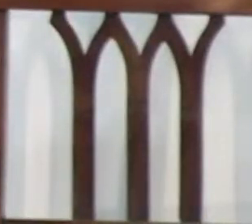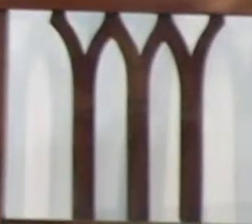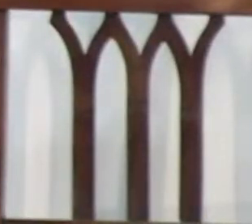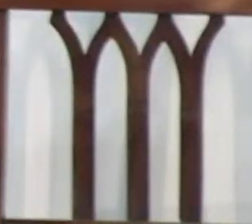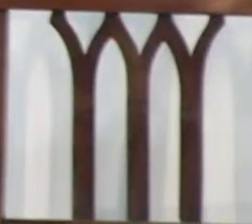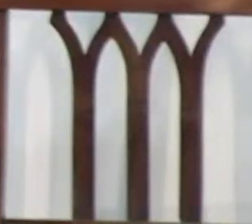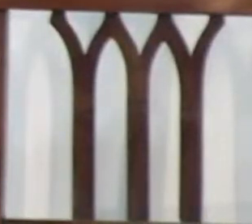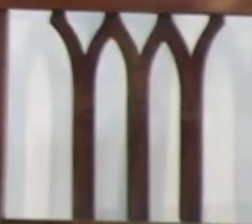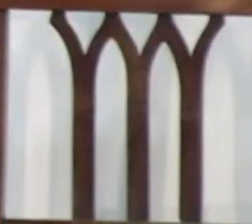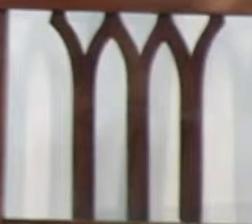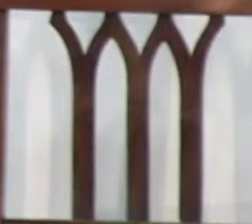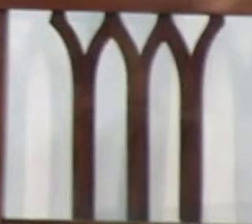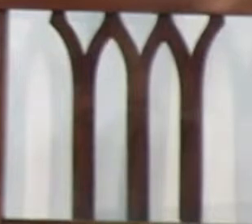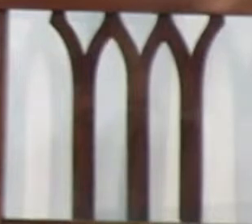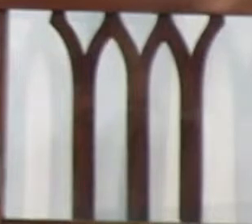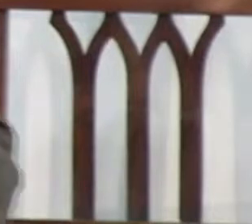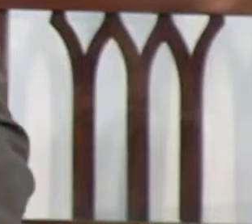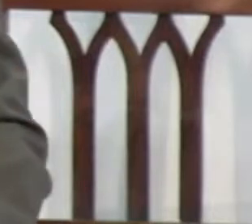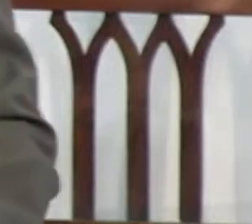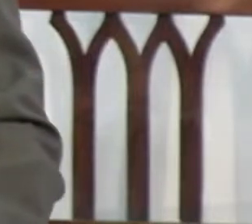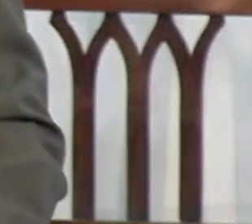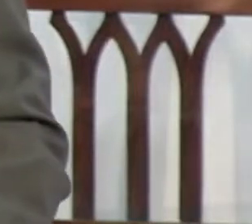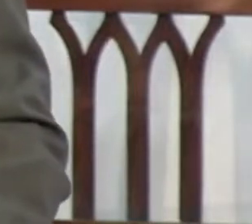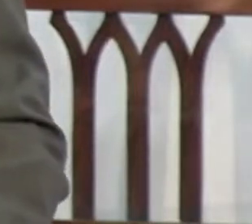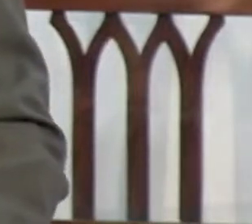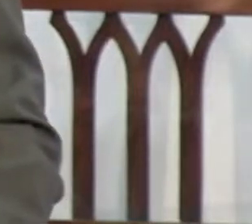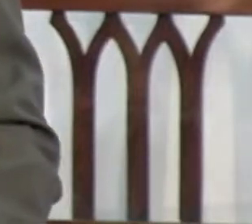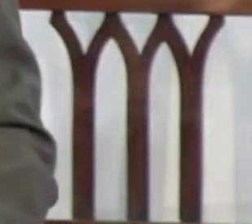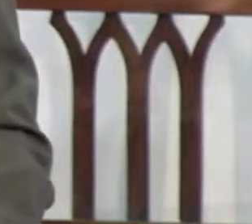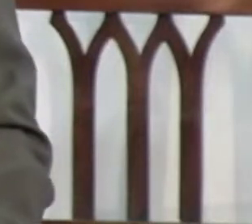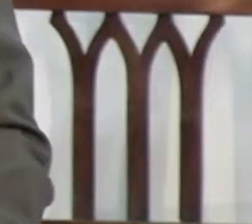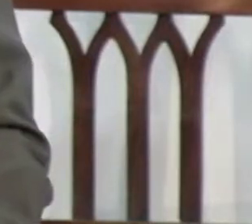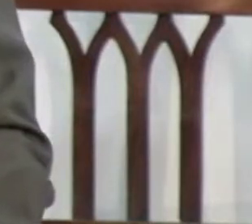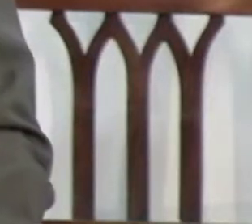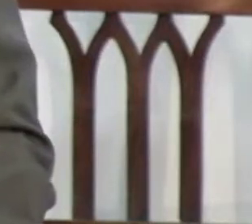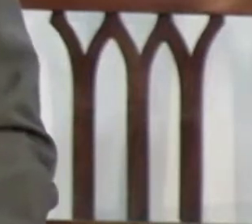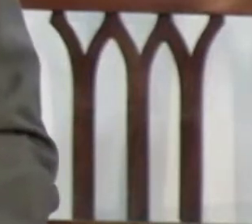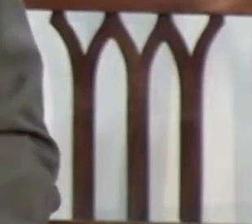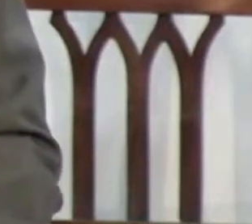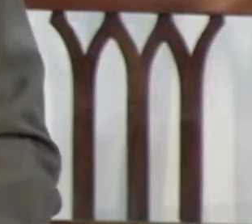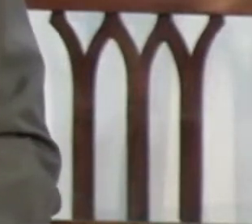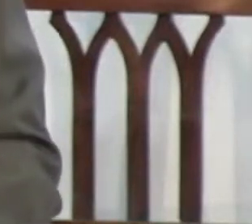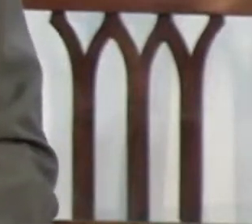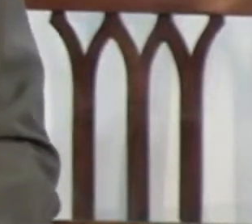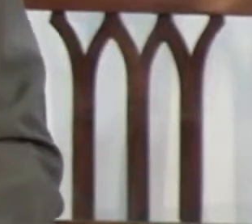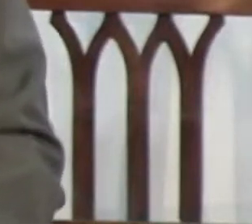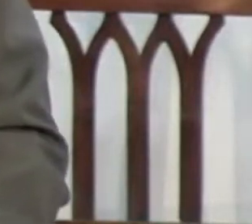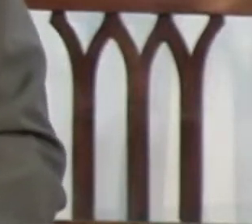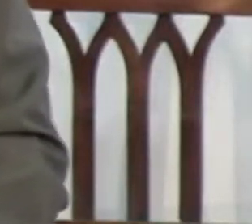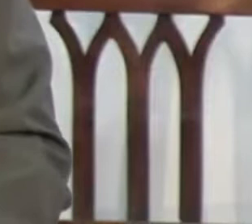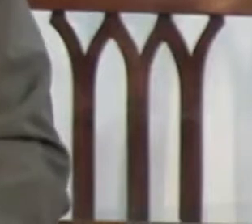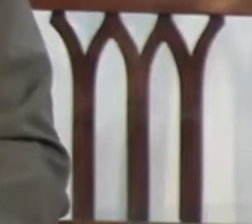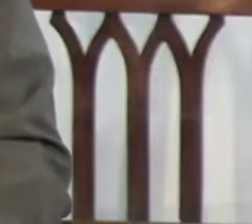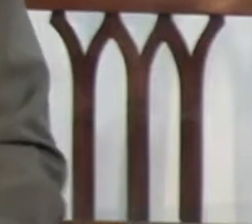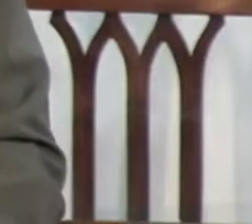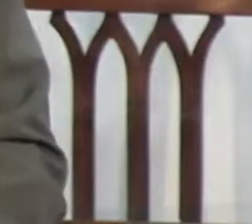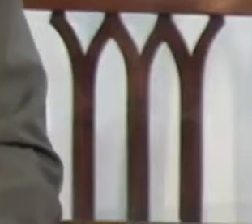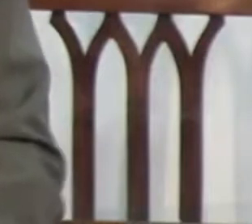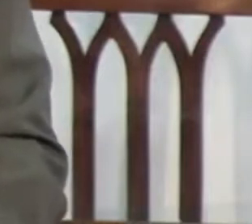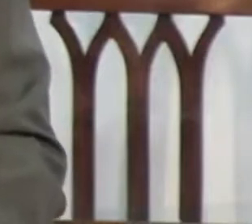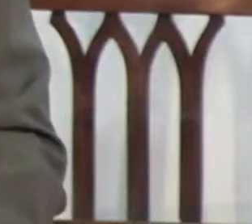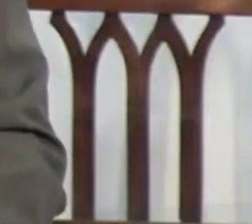escolheu. E é por isso que eu não posso me esquecer. Sendo